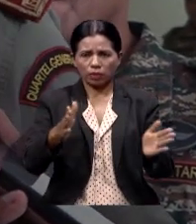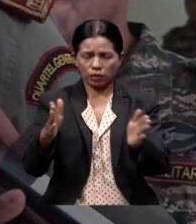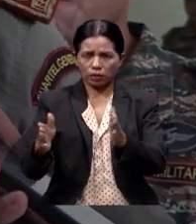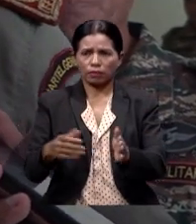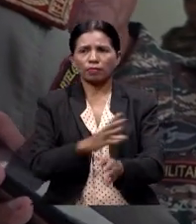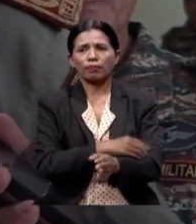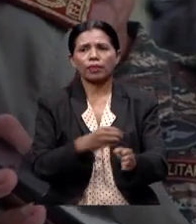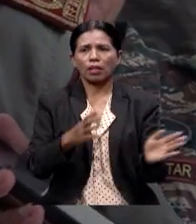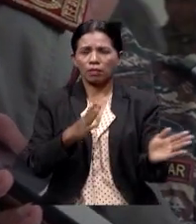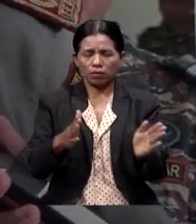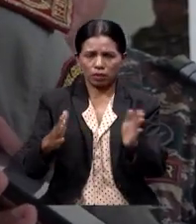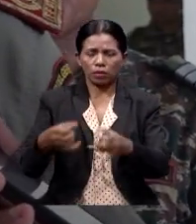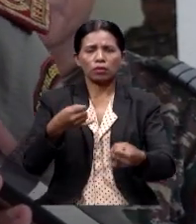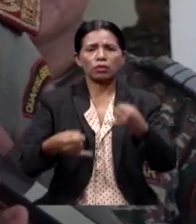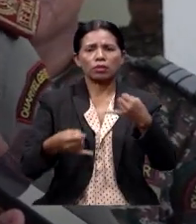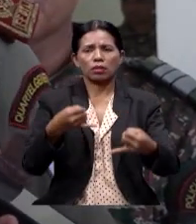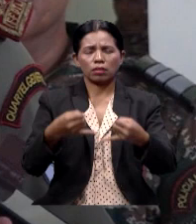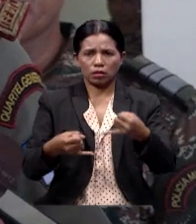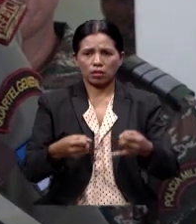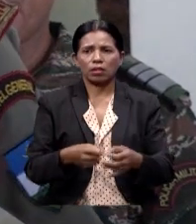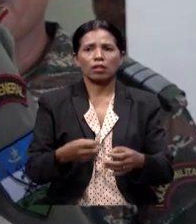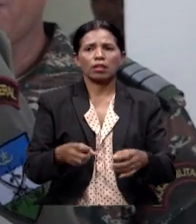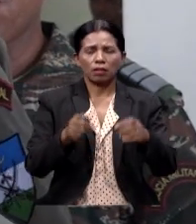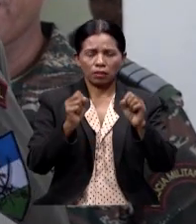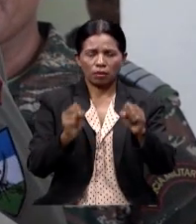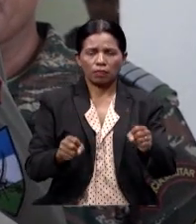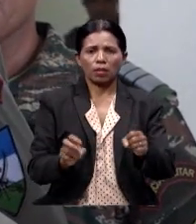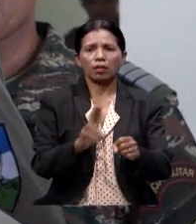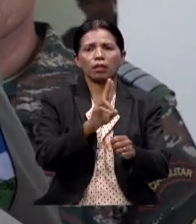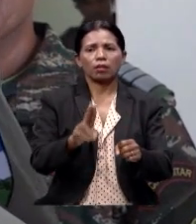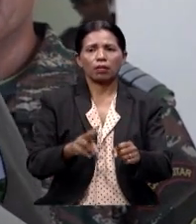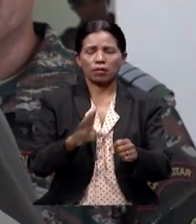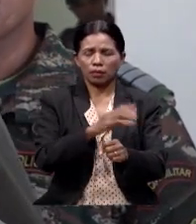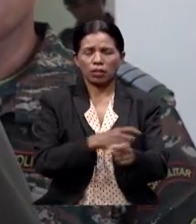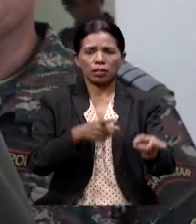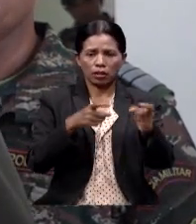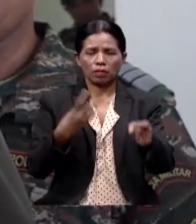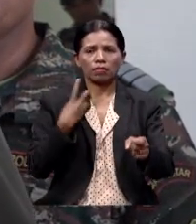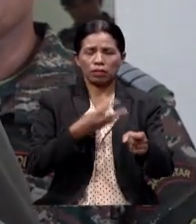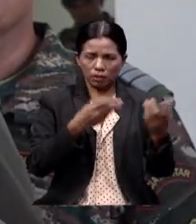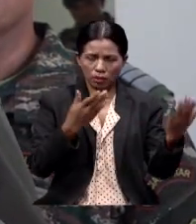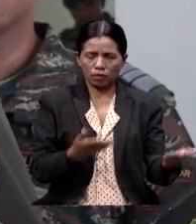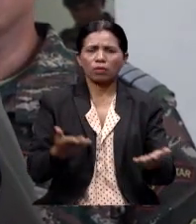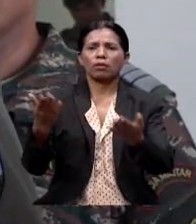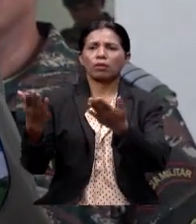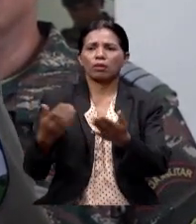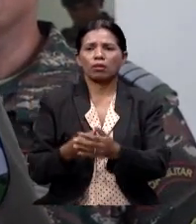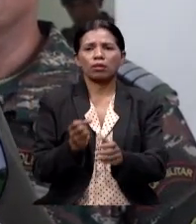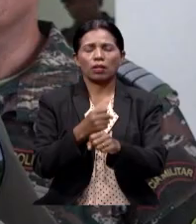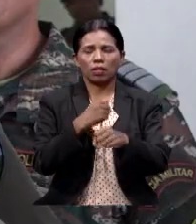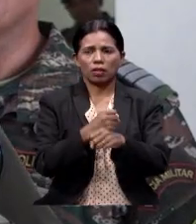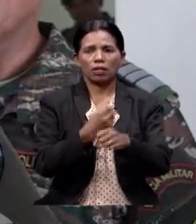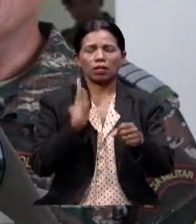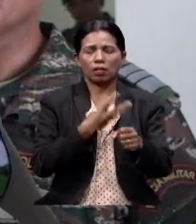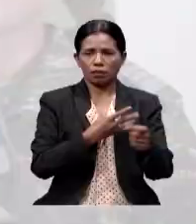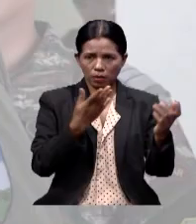de tempo be processo justiça ne ne liu fali de ne mo sidia ni acusado ma ni acusa fali ta mo ita luri fali ne ita de be alu gesta ne ita mo luri